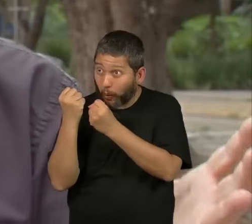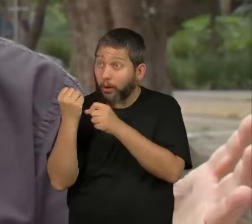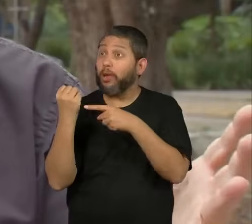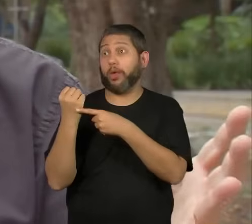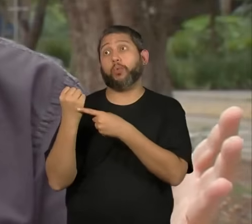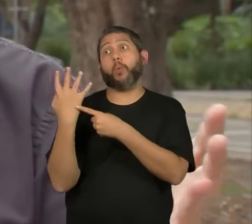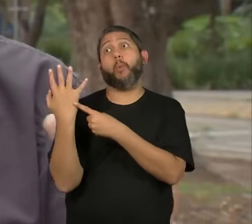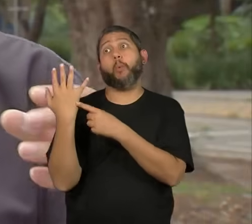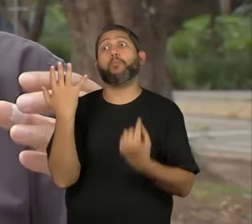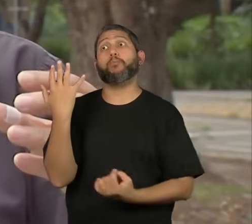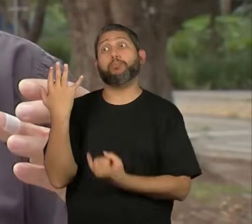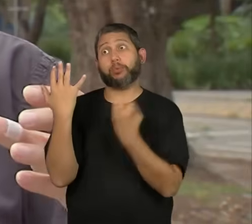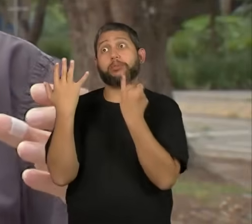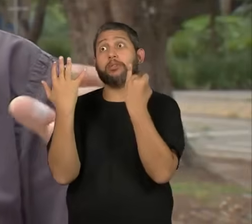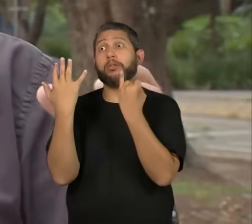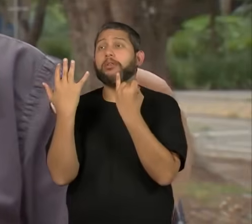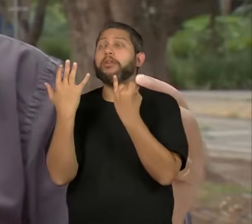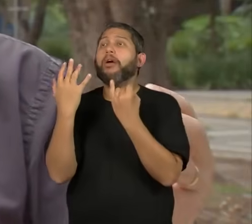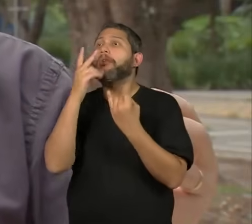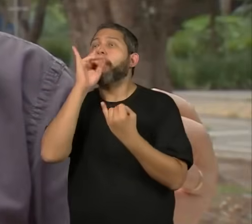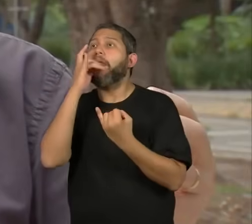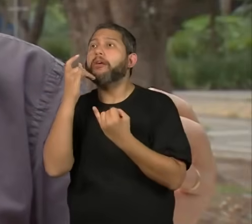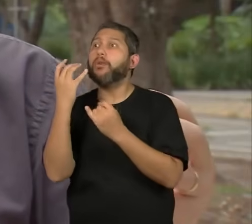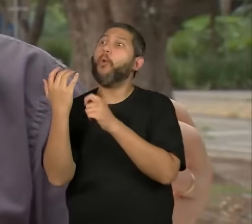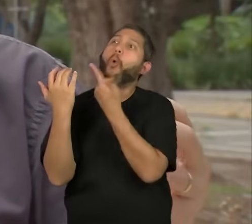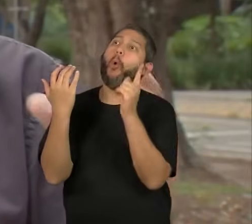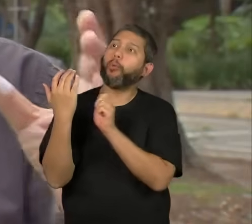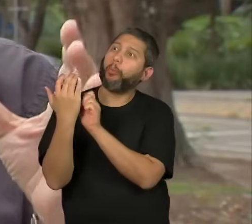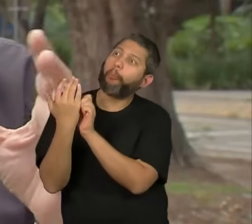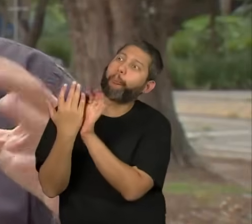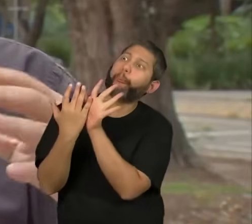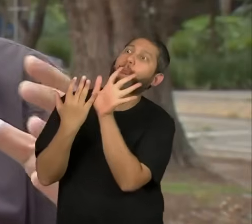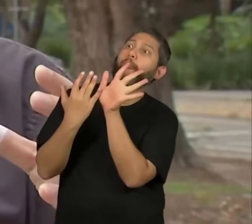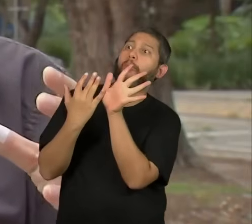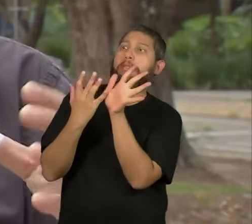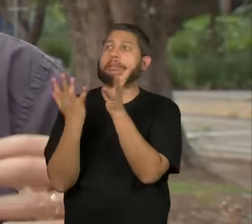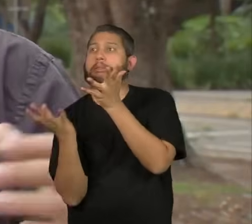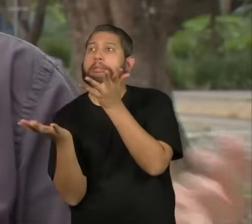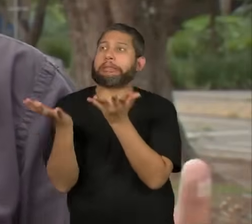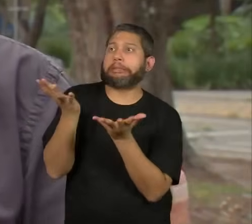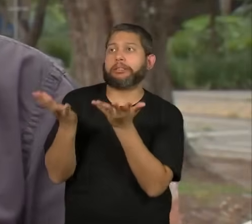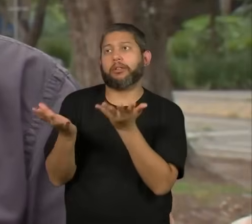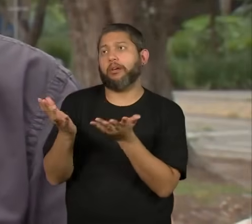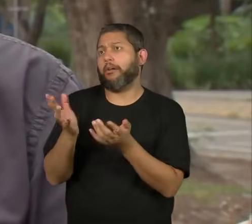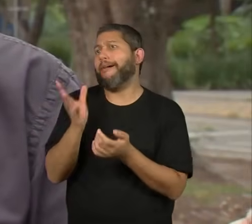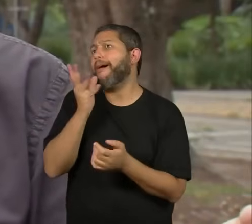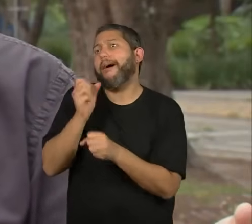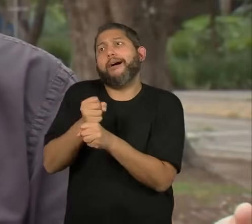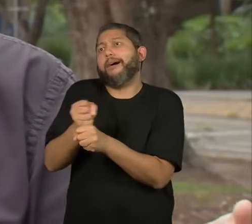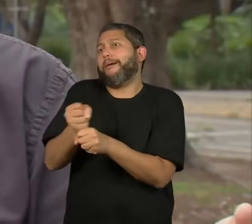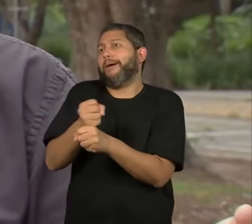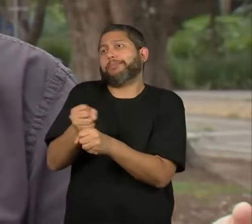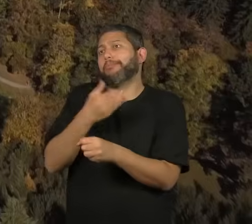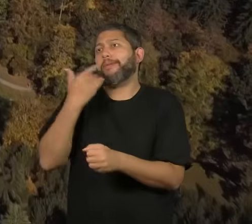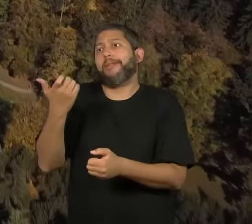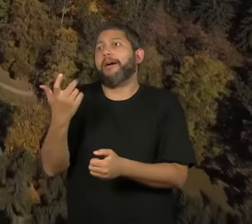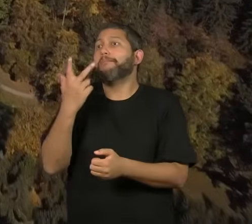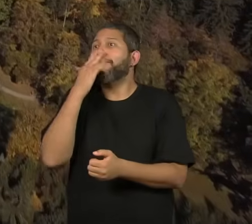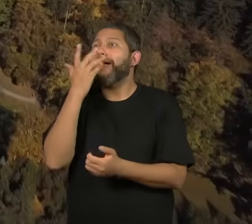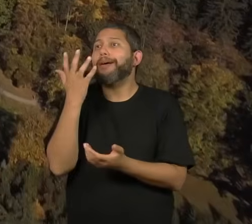vai desequilibrá-la. Ela geralmente vai rebrotar naquele ponto e vai compensar aquilo, mas pode levar anos para que isso